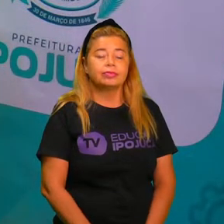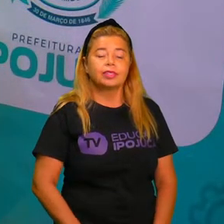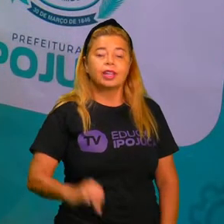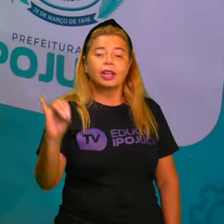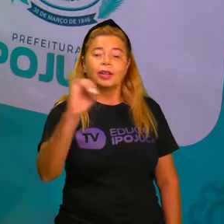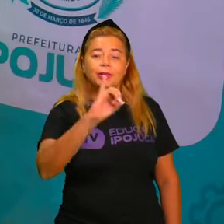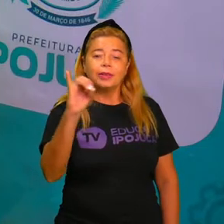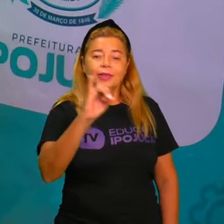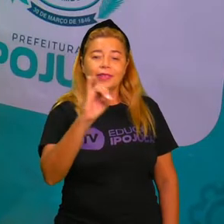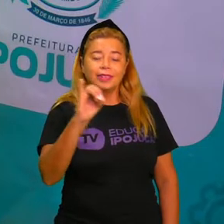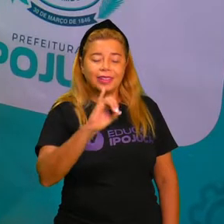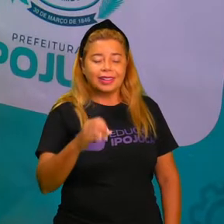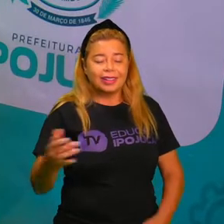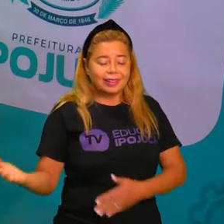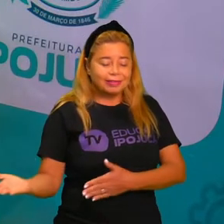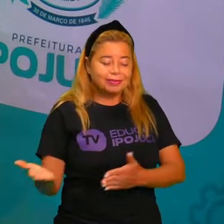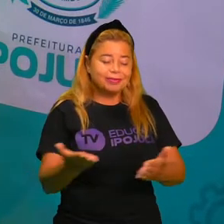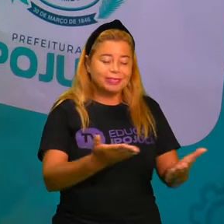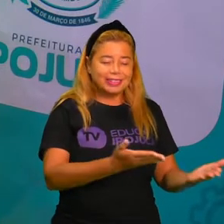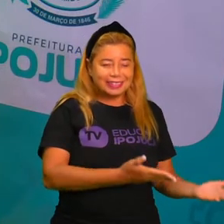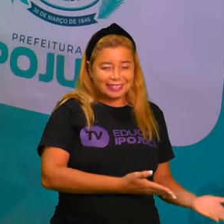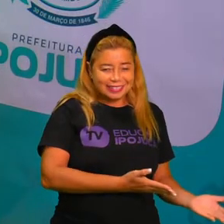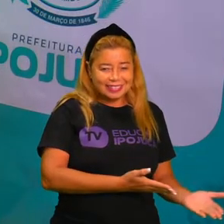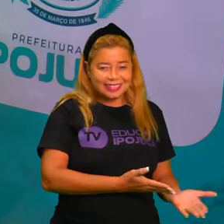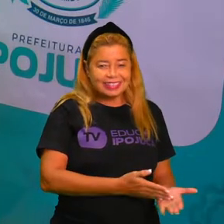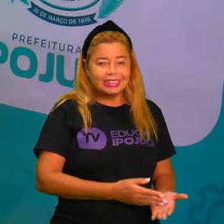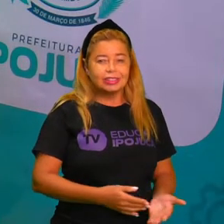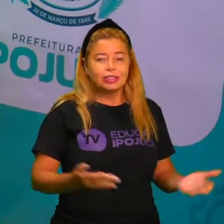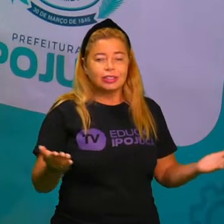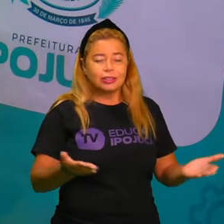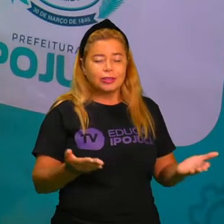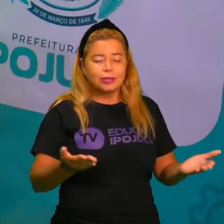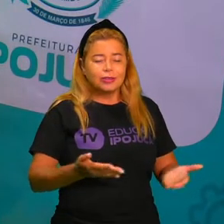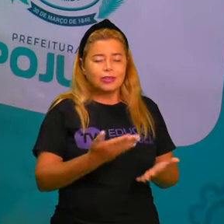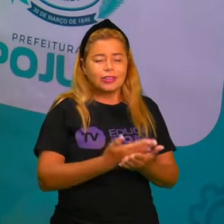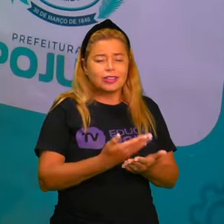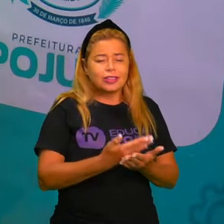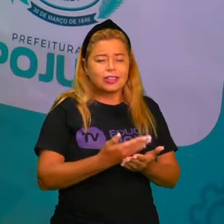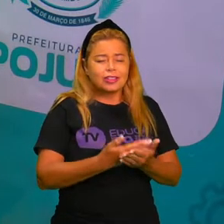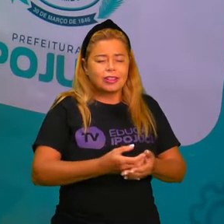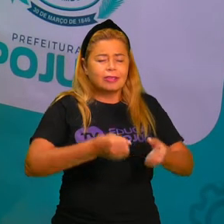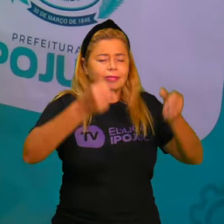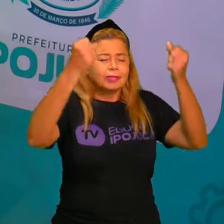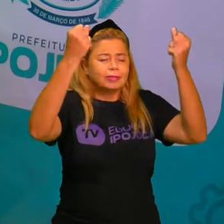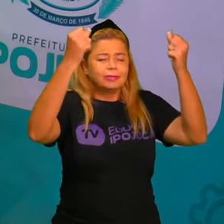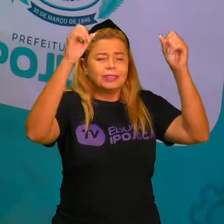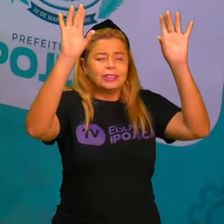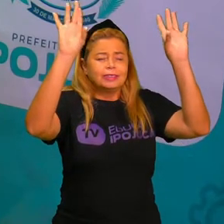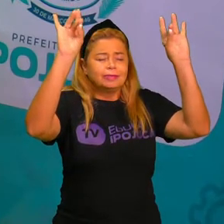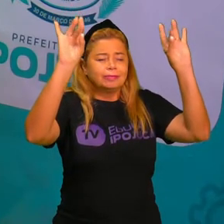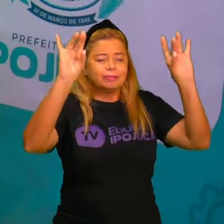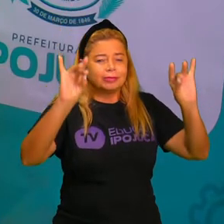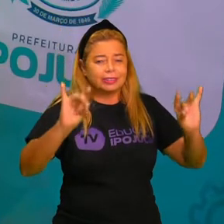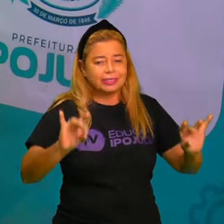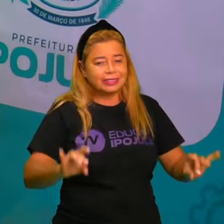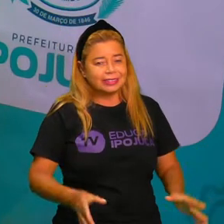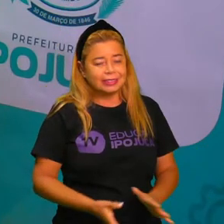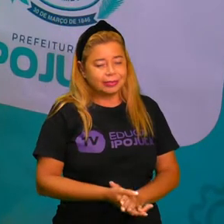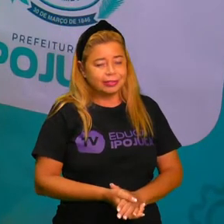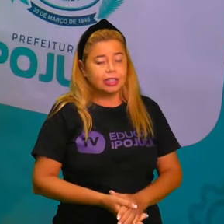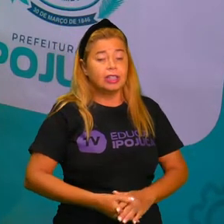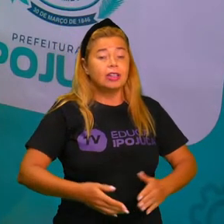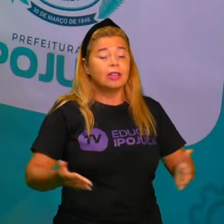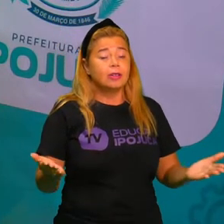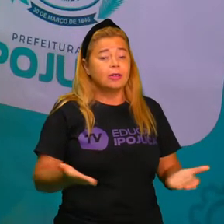Olá, sejam bem-vindos a mais uma incrível oportunidade de aprendizagem. Eu sou a professora Sandra Lopes e estarei com vocês na